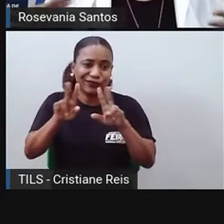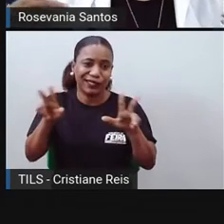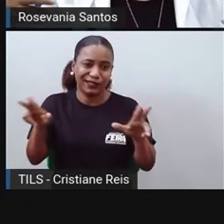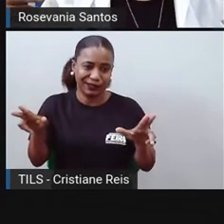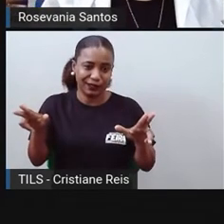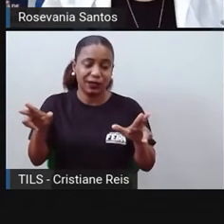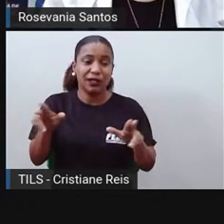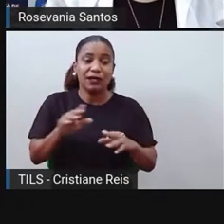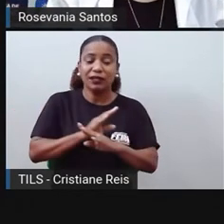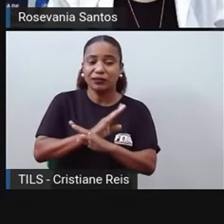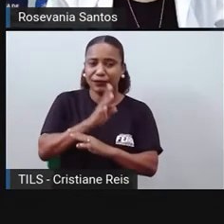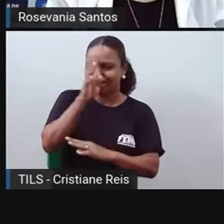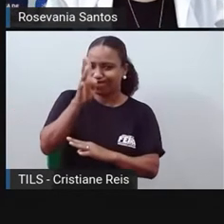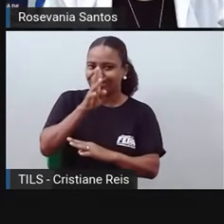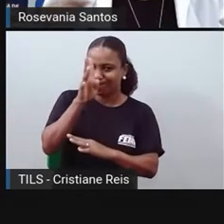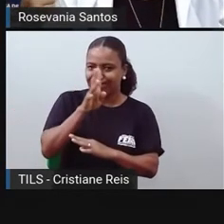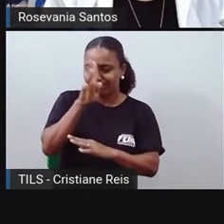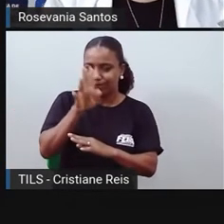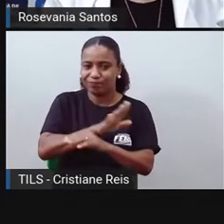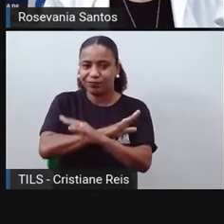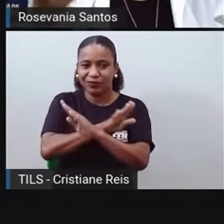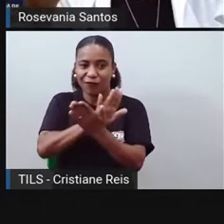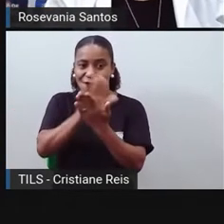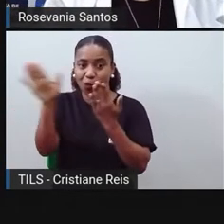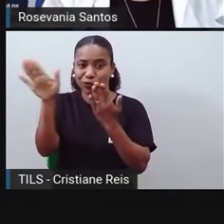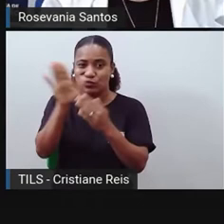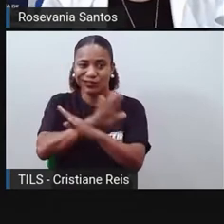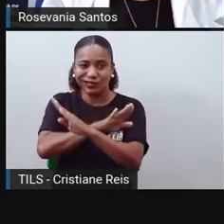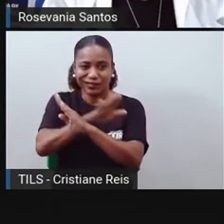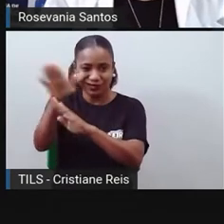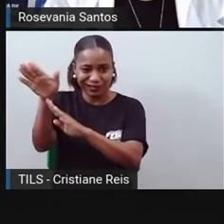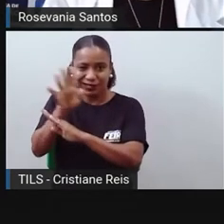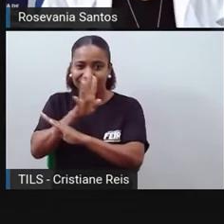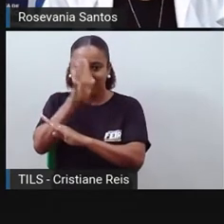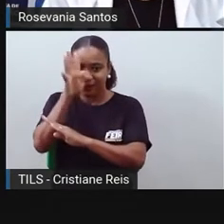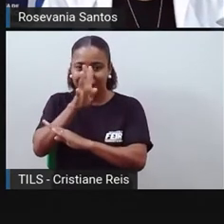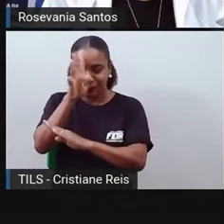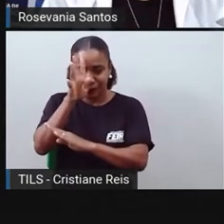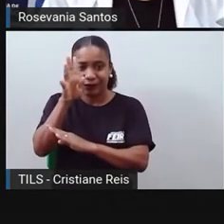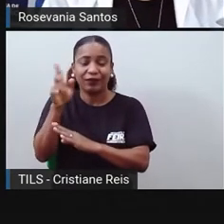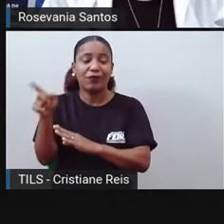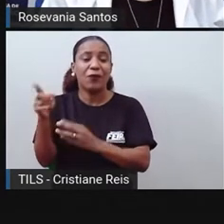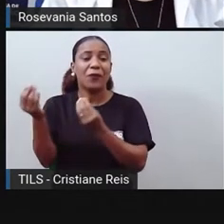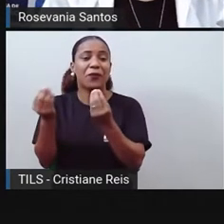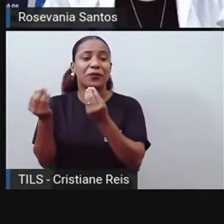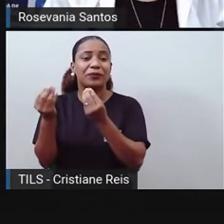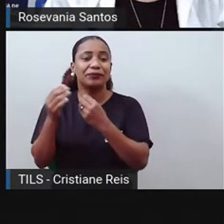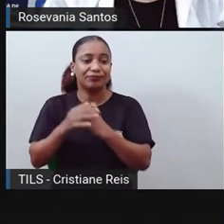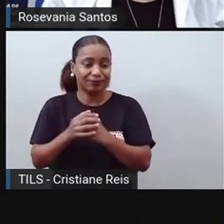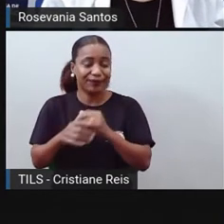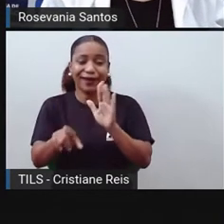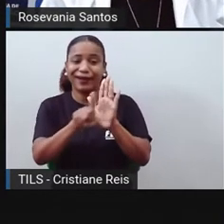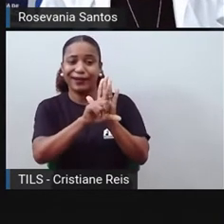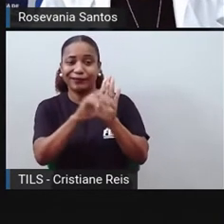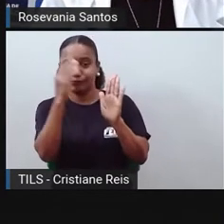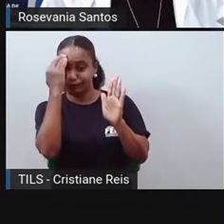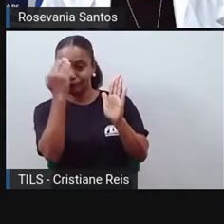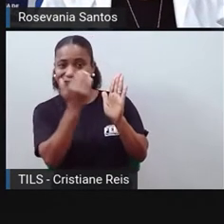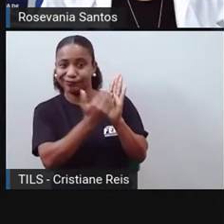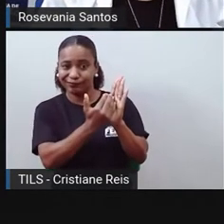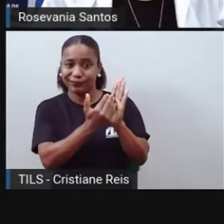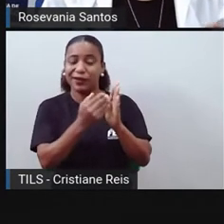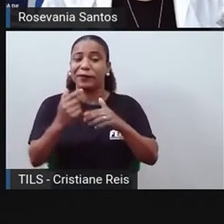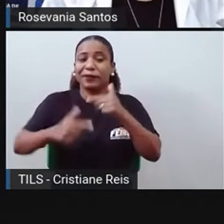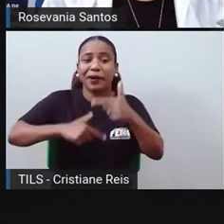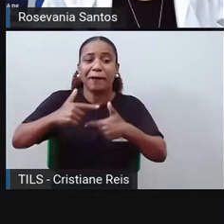né, de todas as pessoas que lucram com essa atividade, né, digamos assim, dos imigrantes